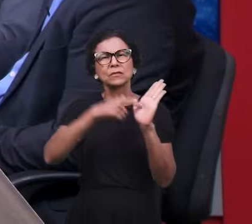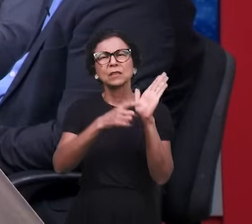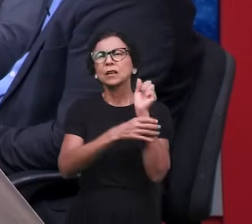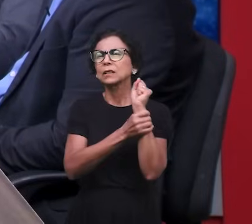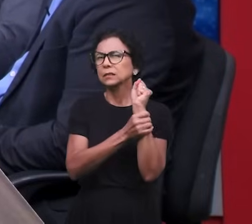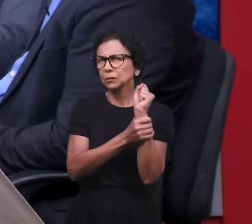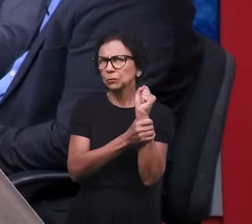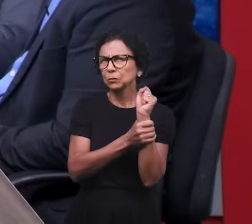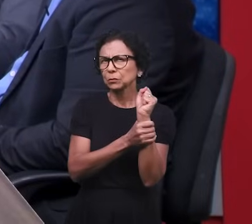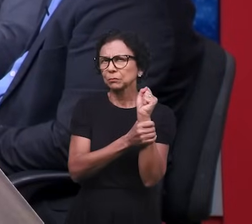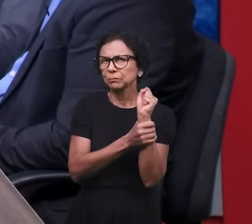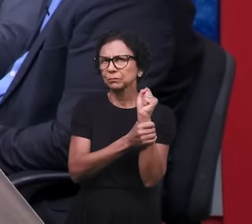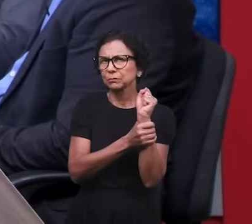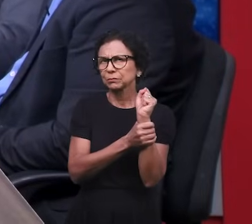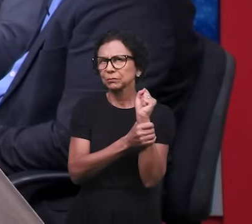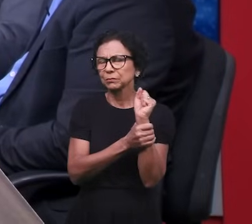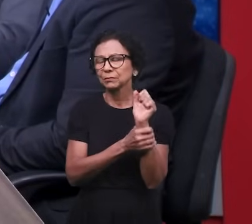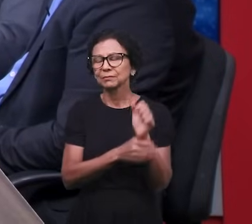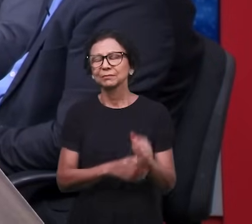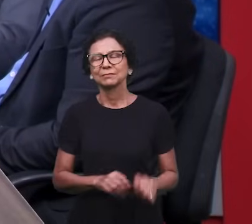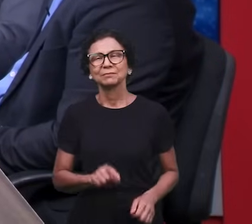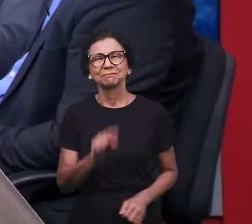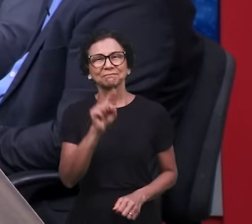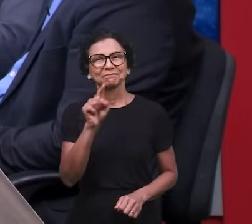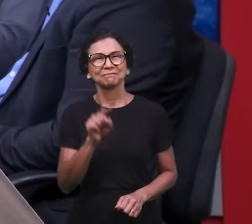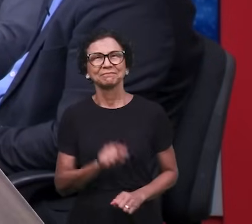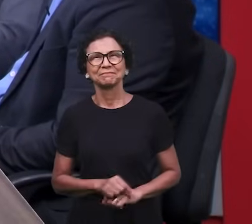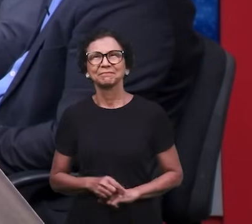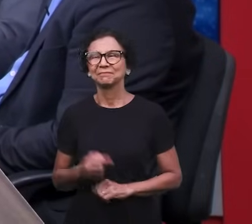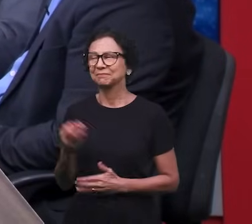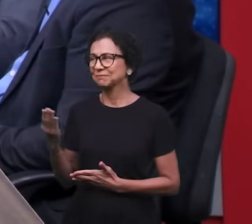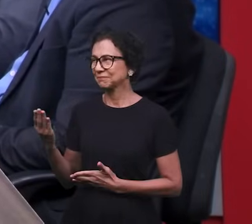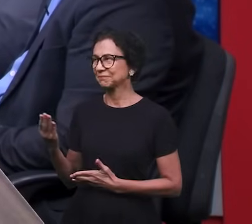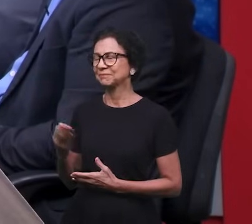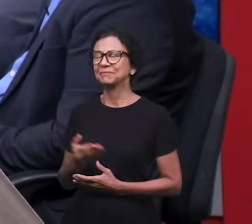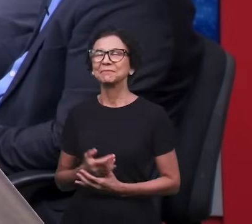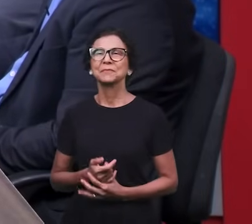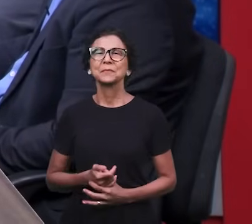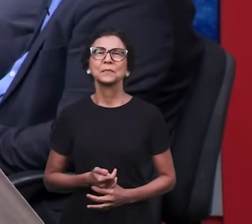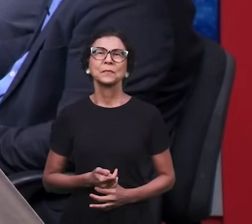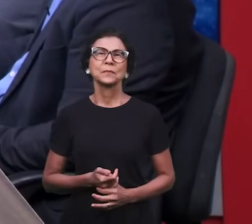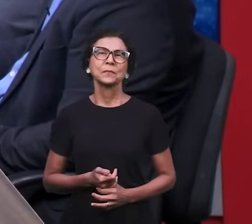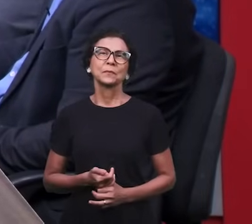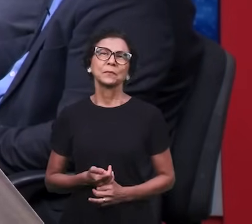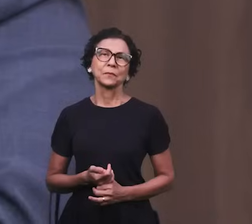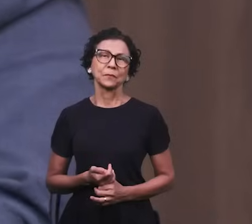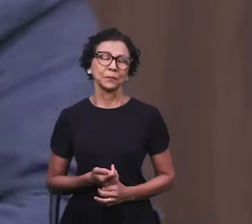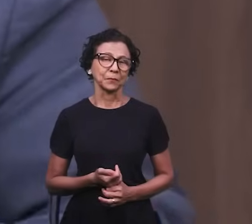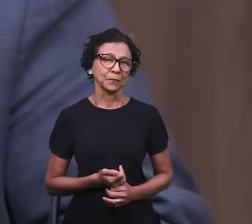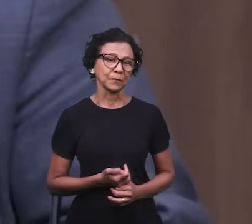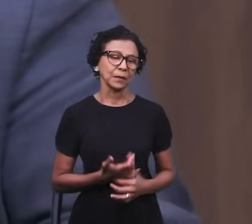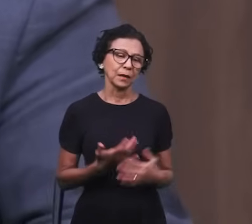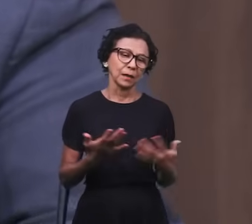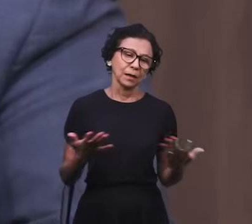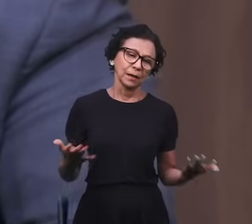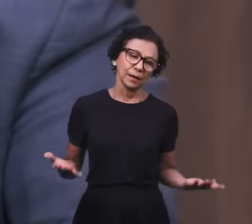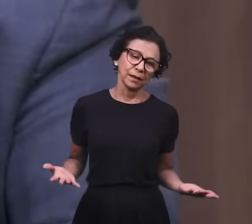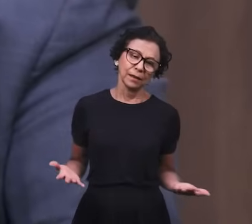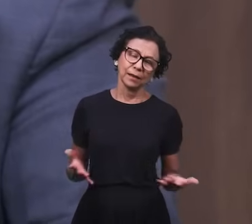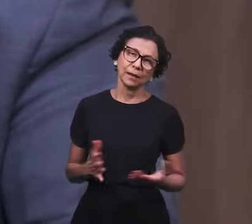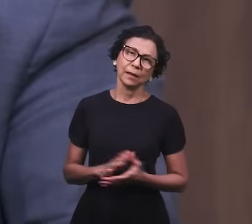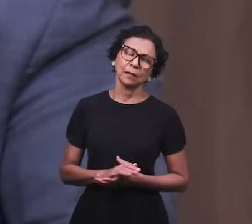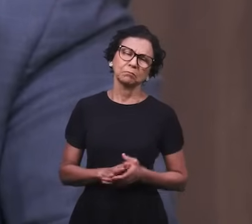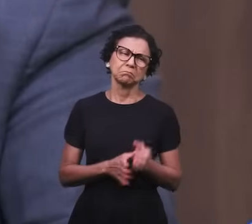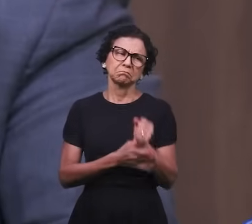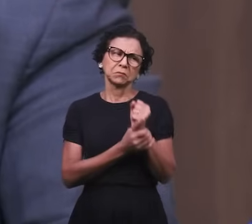seguro? Amém, então. Vamos passar a pergunta então para o Tiago, né, Tiago? Pode Amém. trazer a resposta para nós. A inteligência